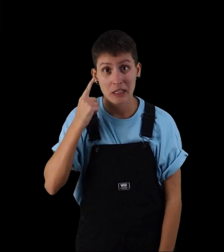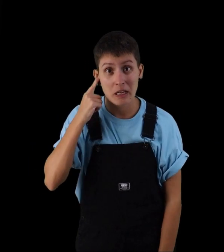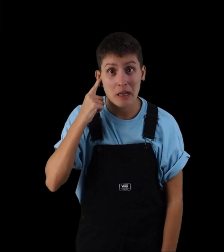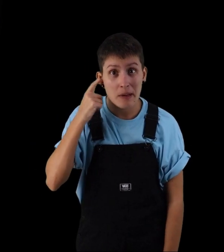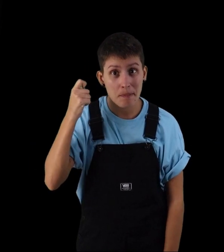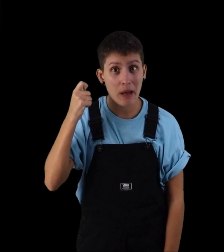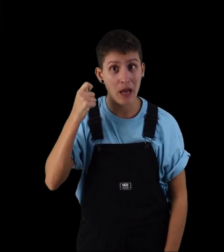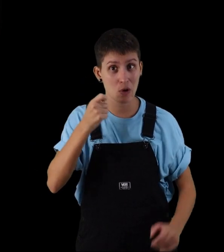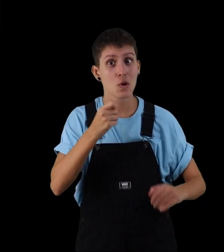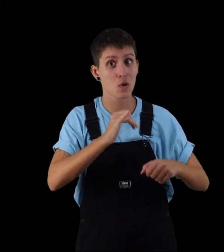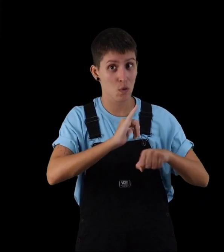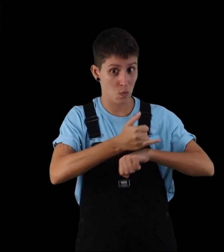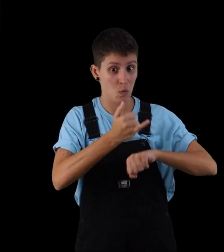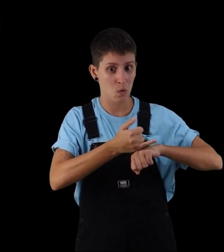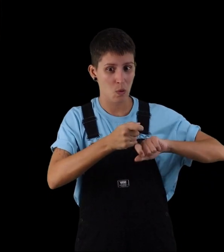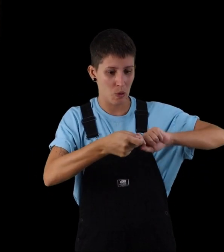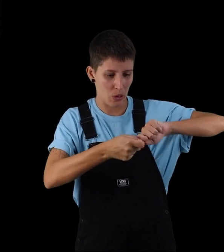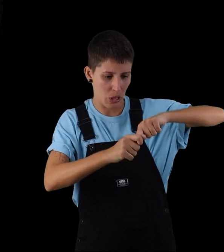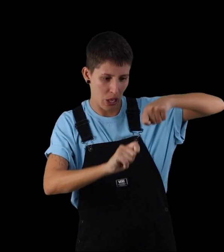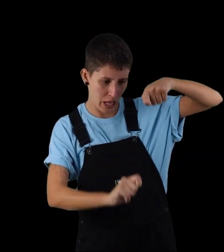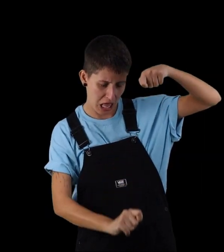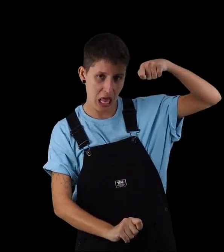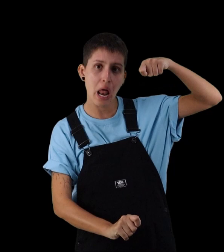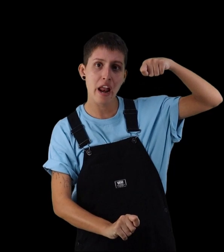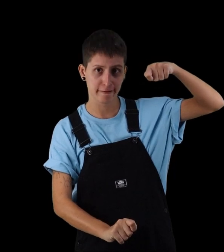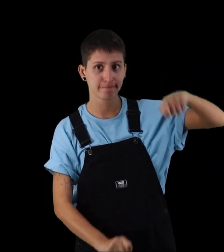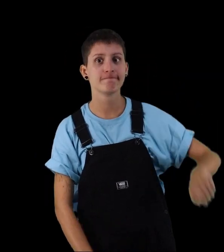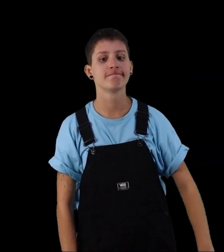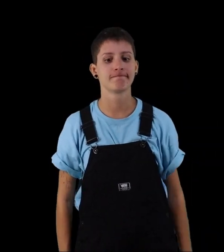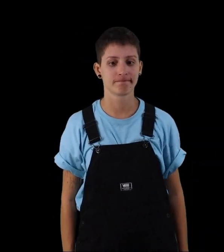Natal. Barulho de corrente e chicote.